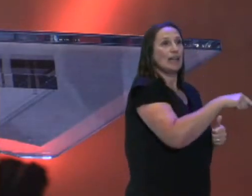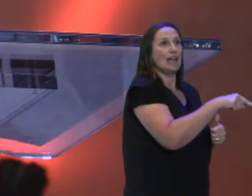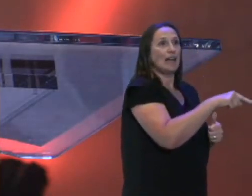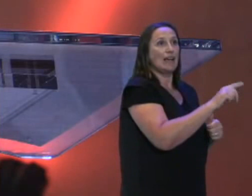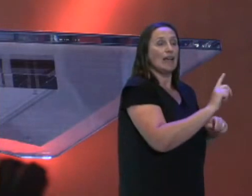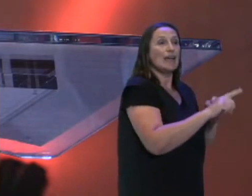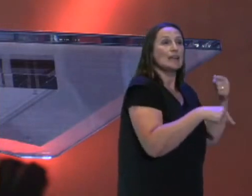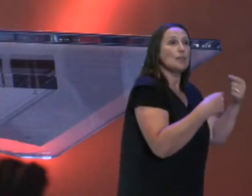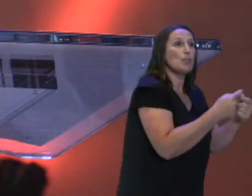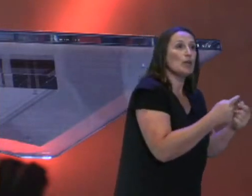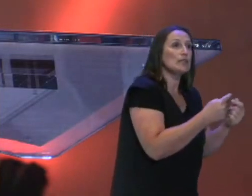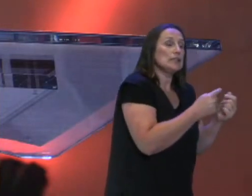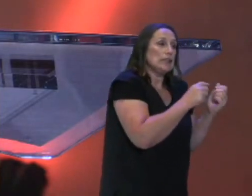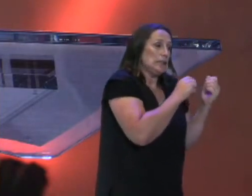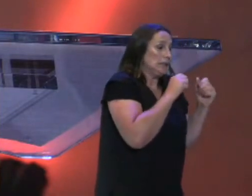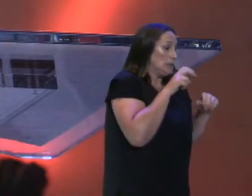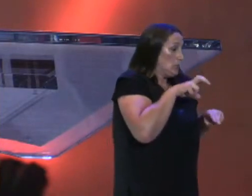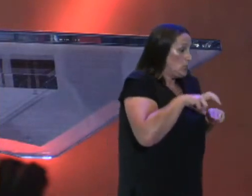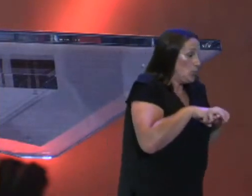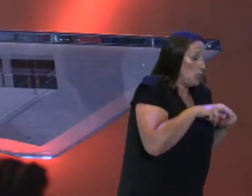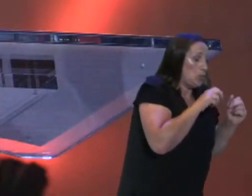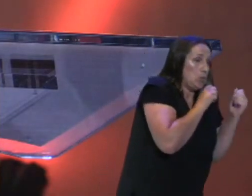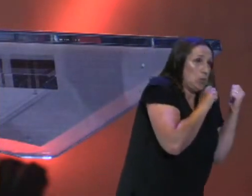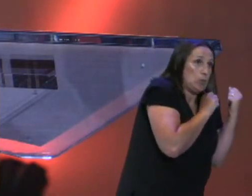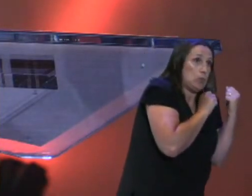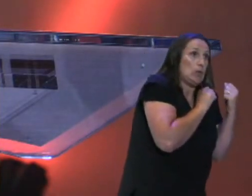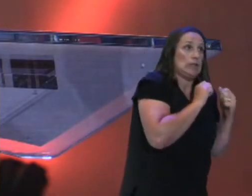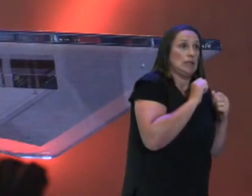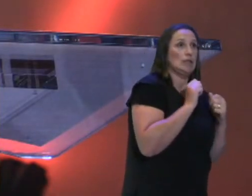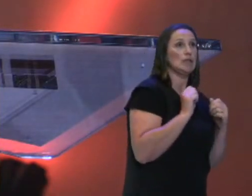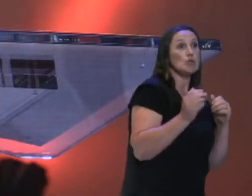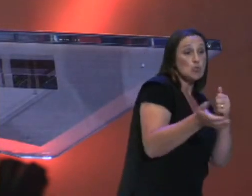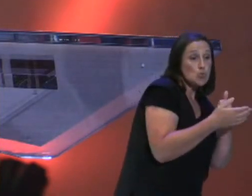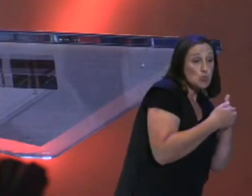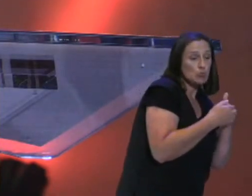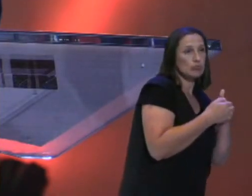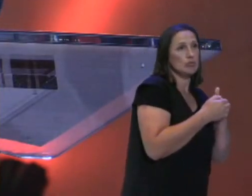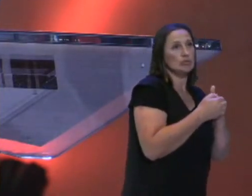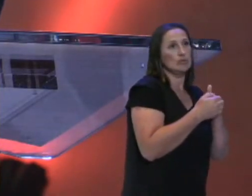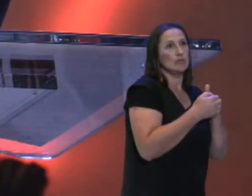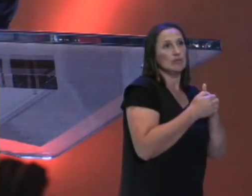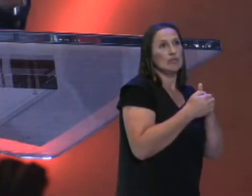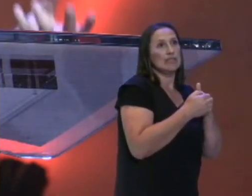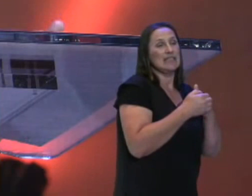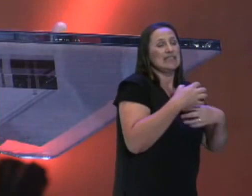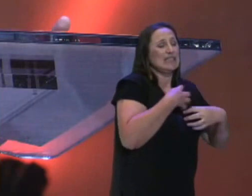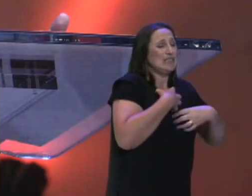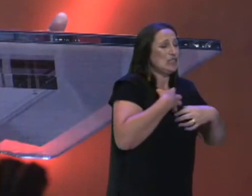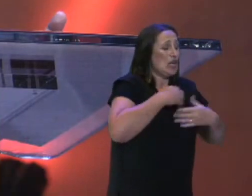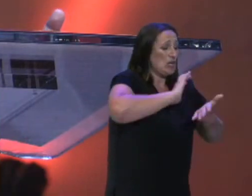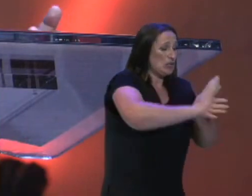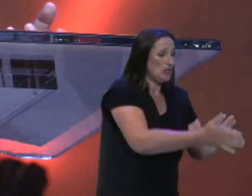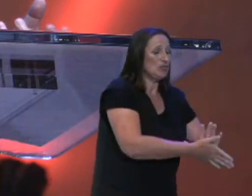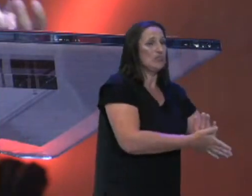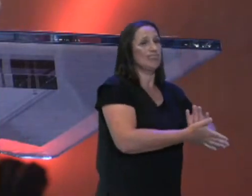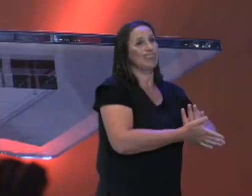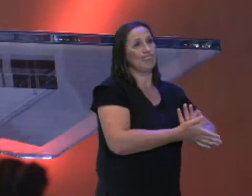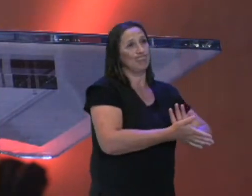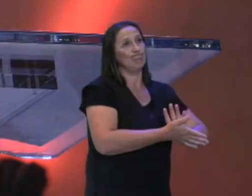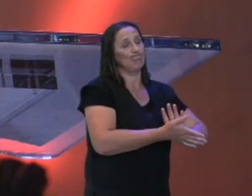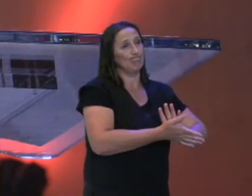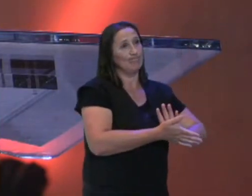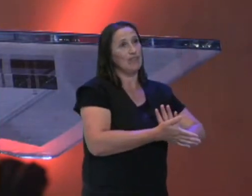próprias cinzas. E ele fez isso como quem se sentia derrotado. Esse